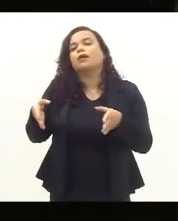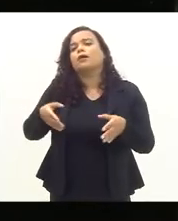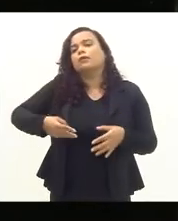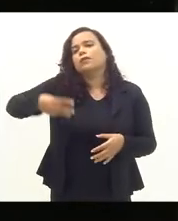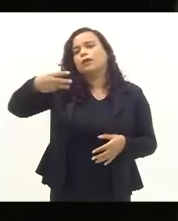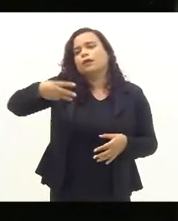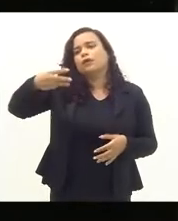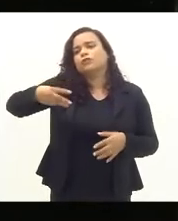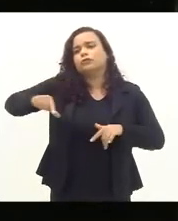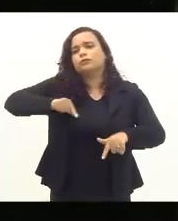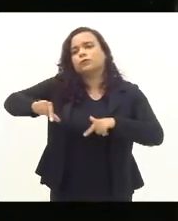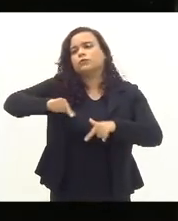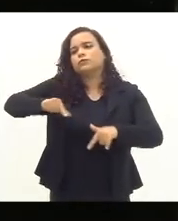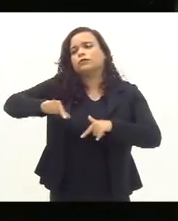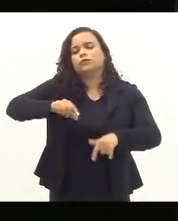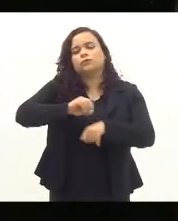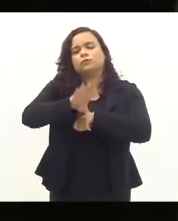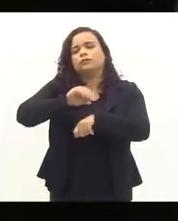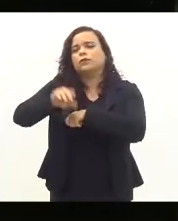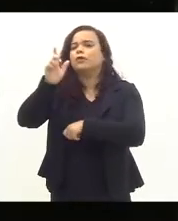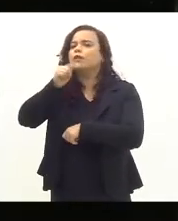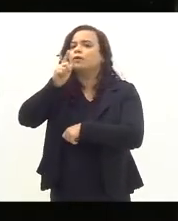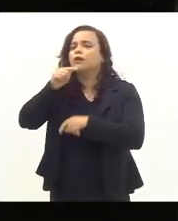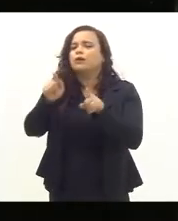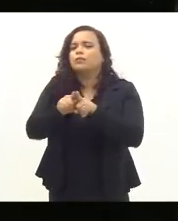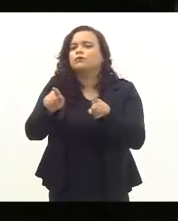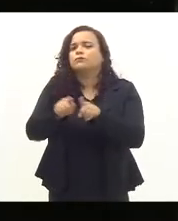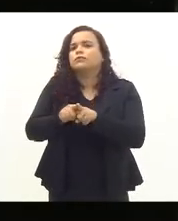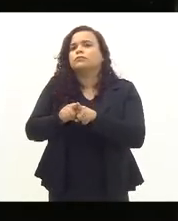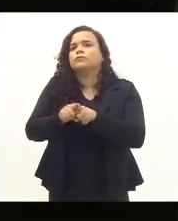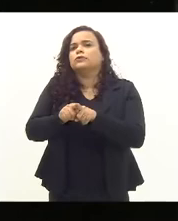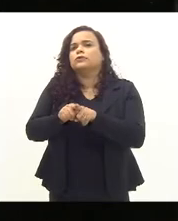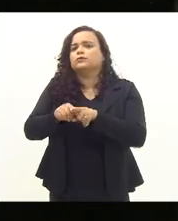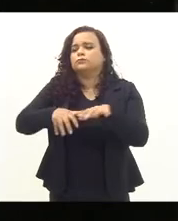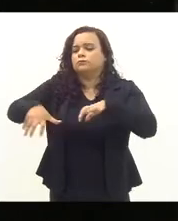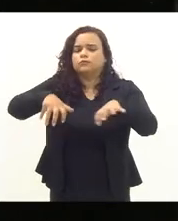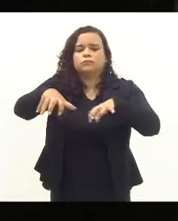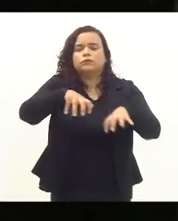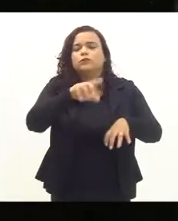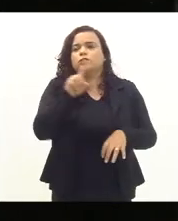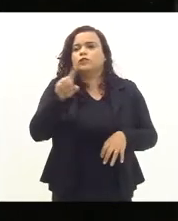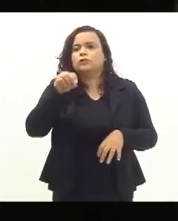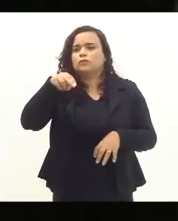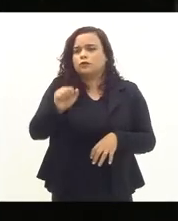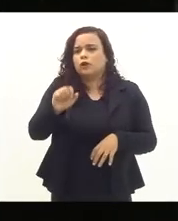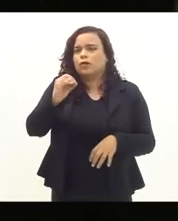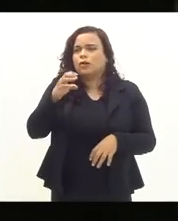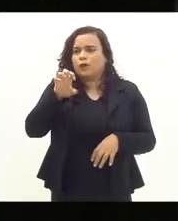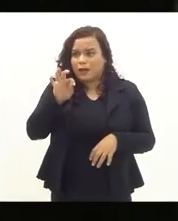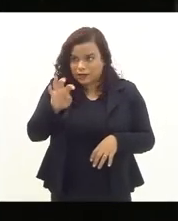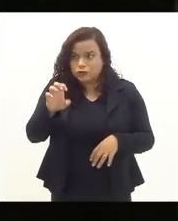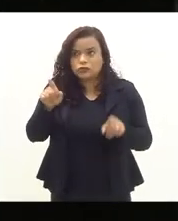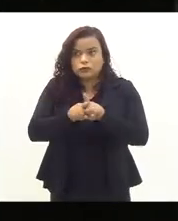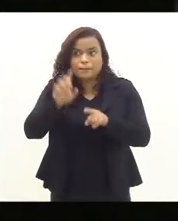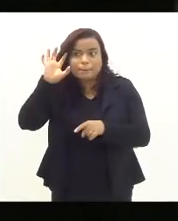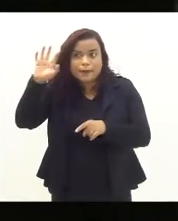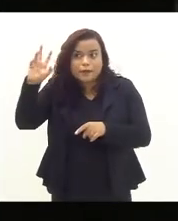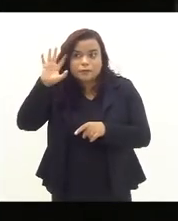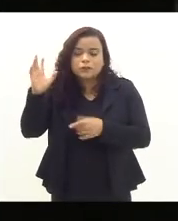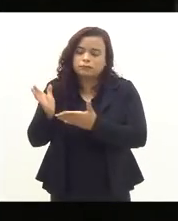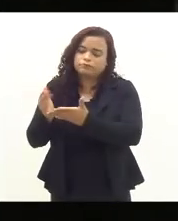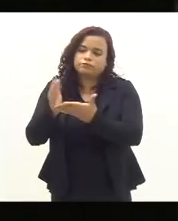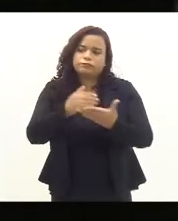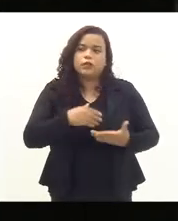água e saneamento da Zona Oeste e há uma previsão também de arrecadação de Dois Bilhões de reais